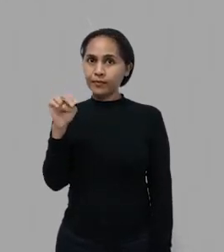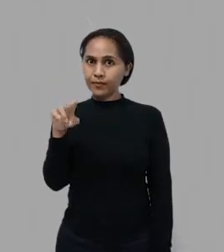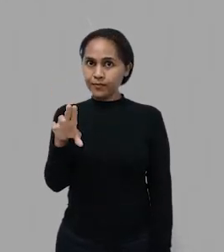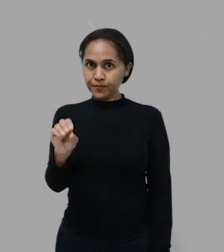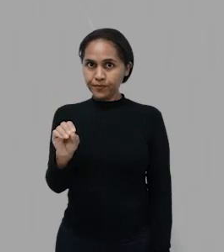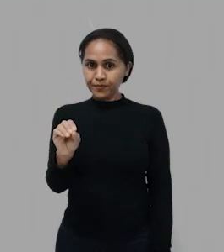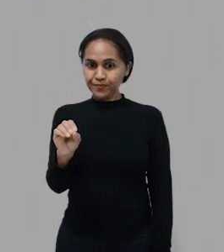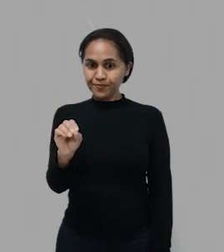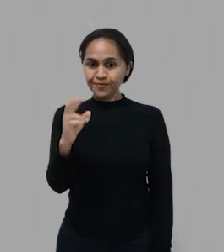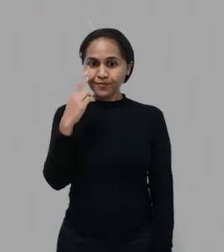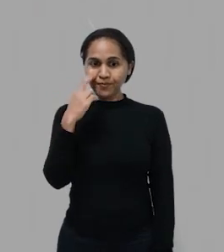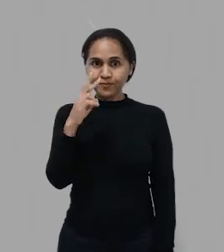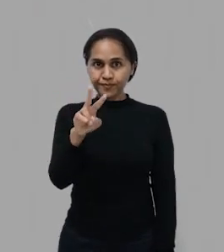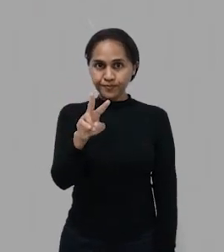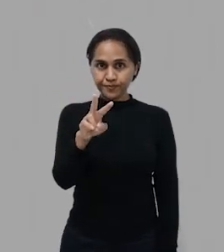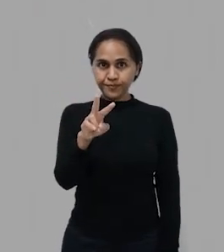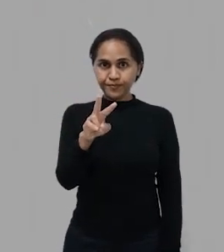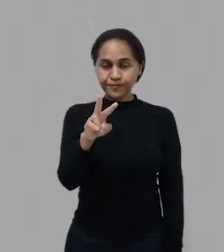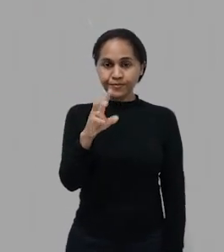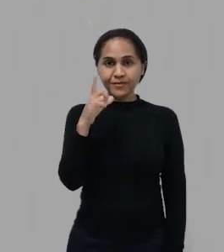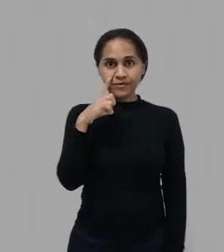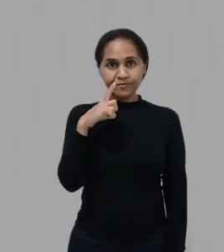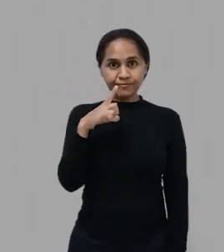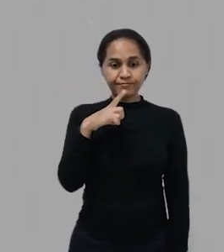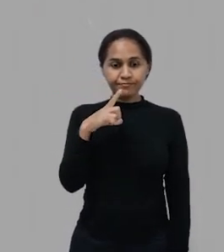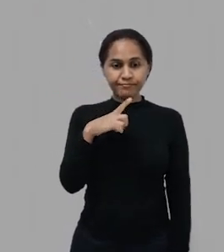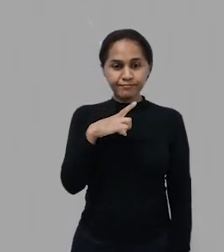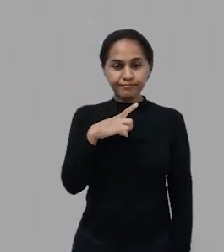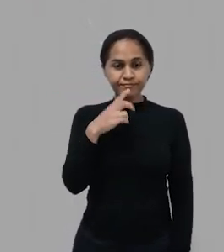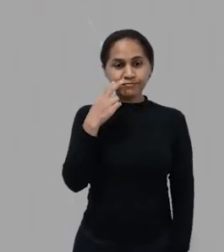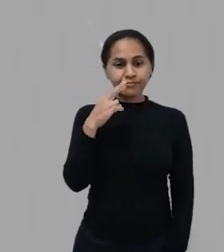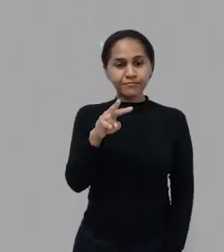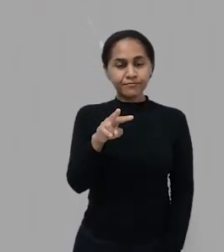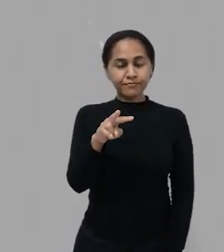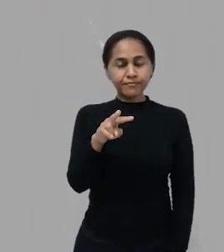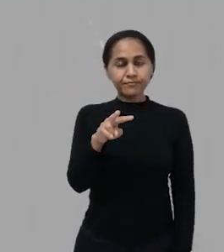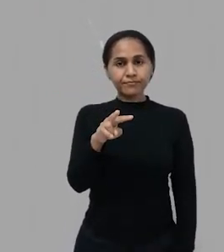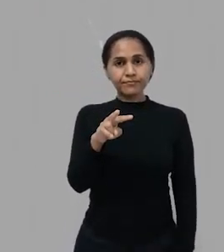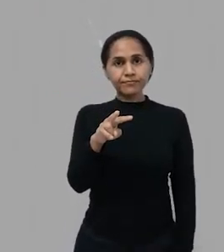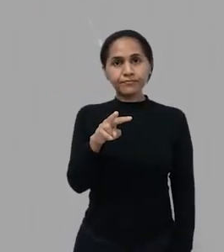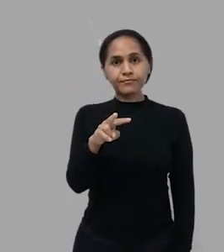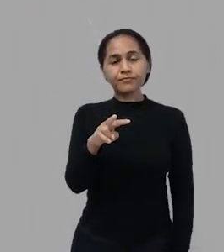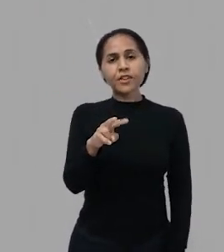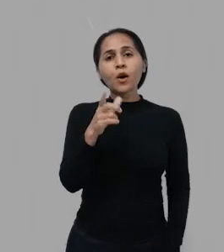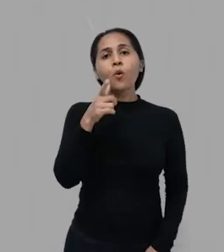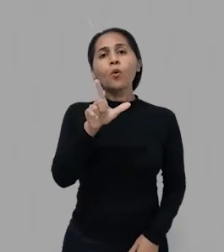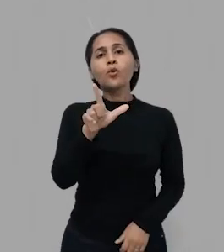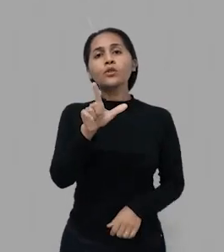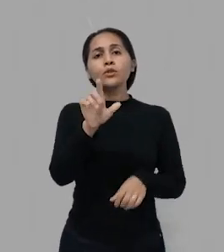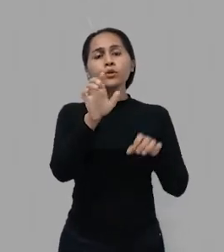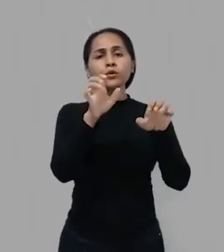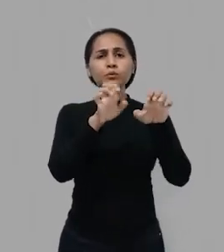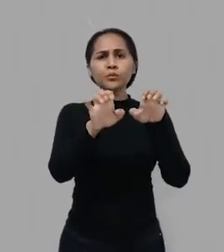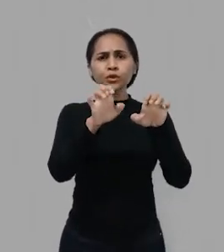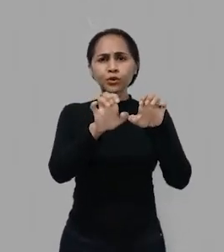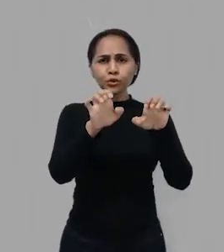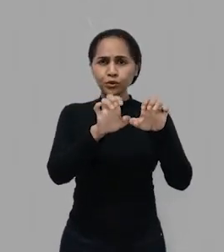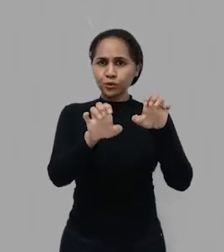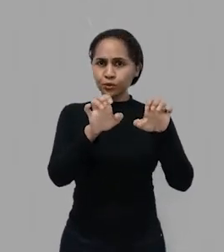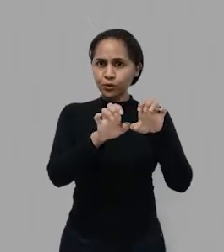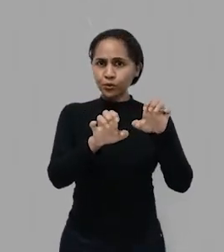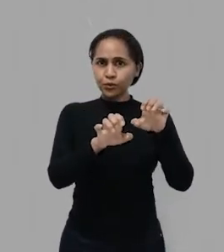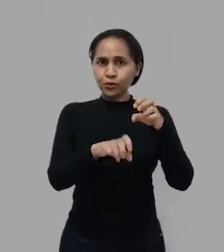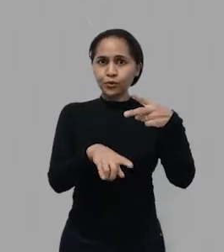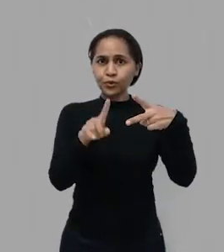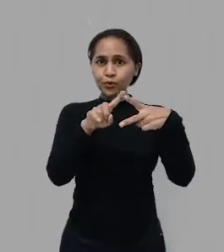átomos, 2 carbonos, 4 hidrogênios e 2 cloros, conseguimos montar 2